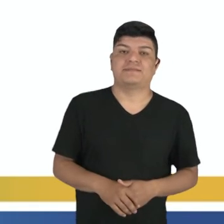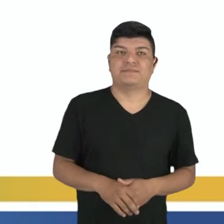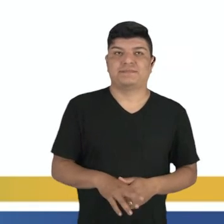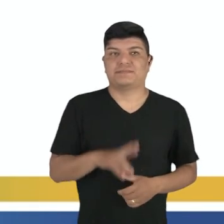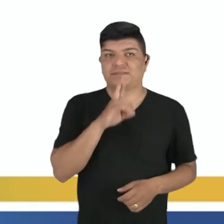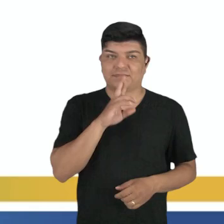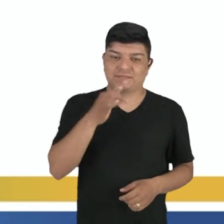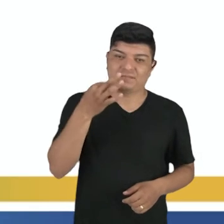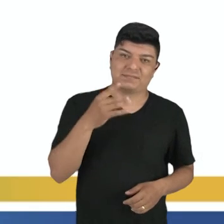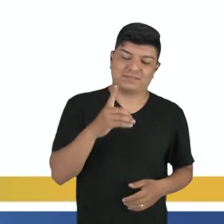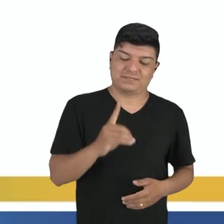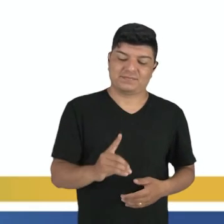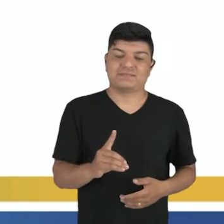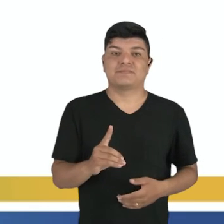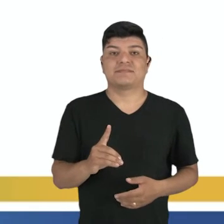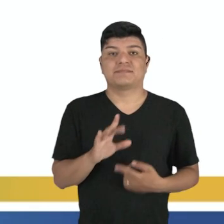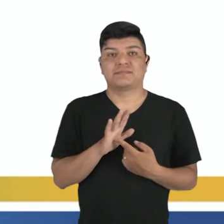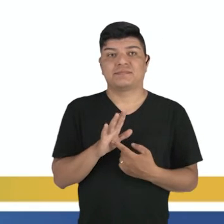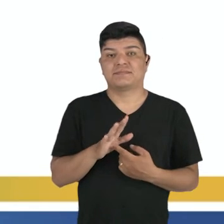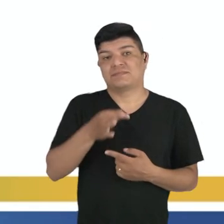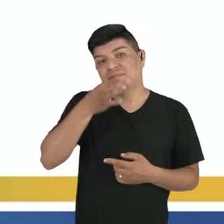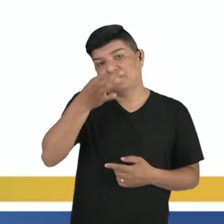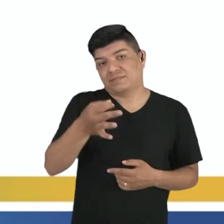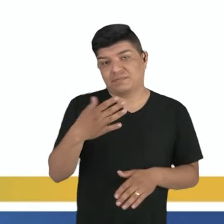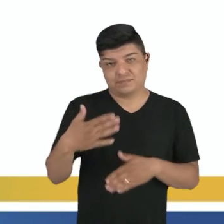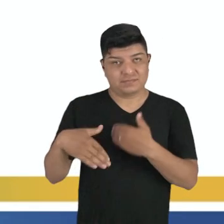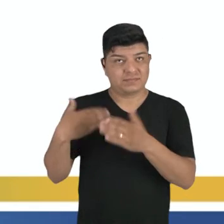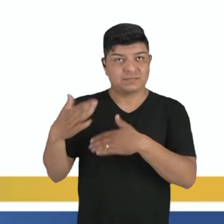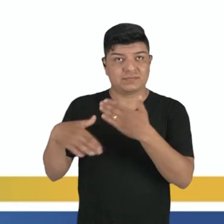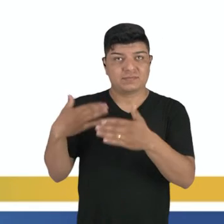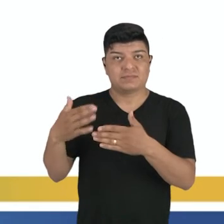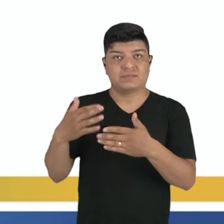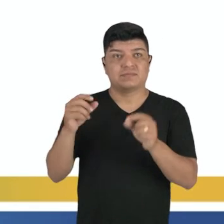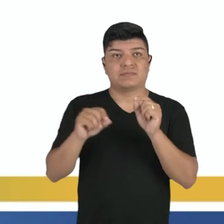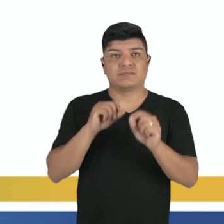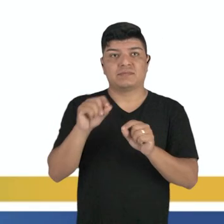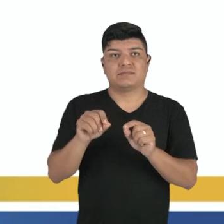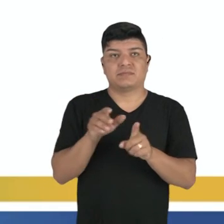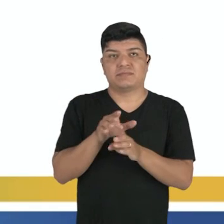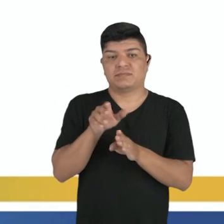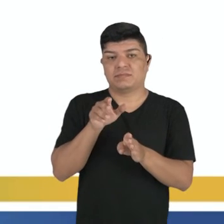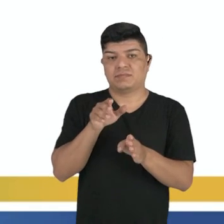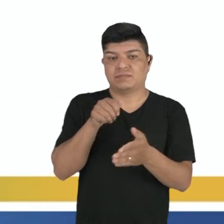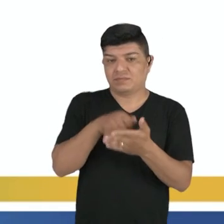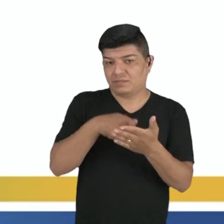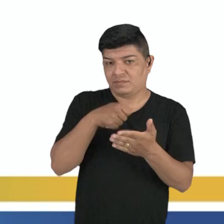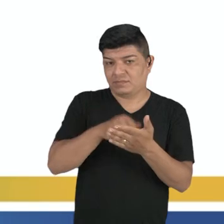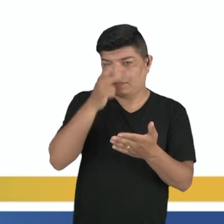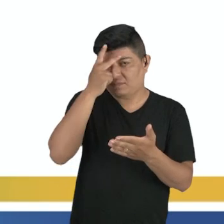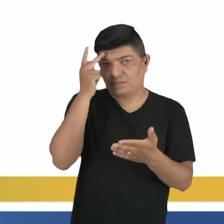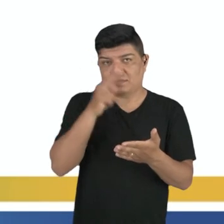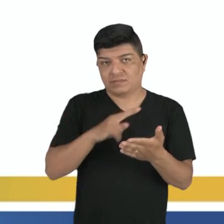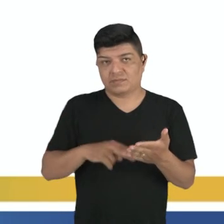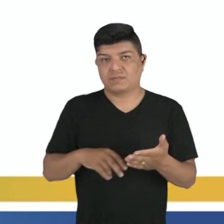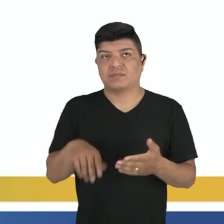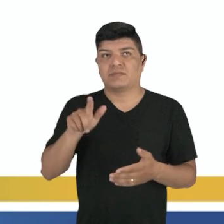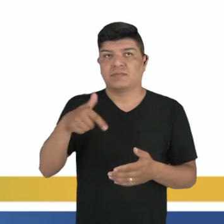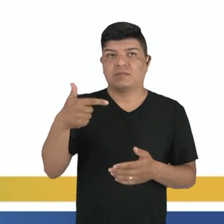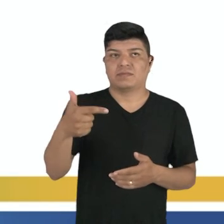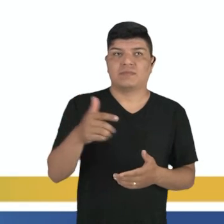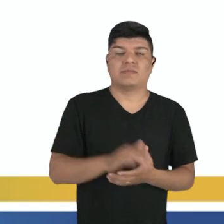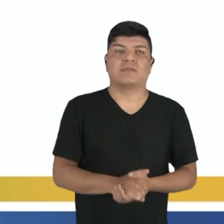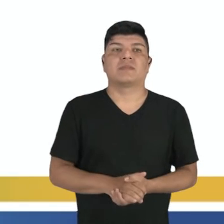letra D. Expressam opinião que são desenvolvidas com a intenção de convencer o leitor, beleza?